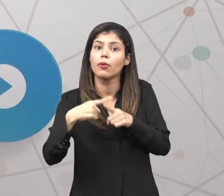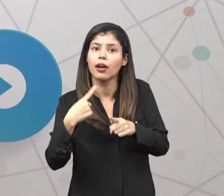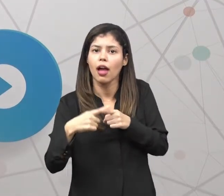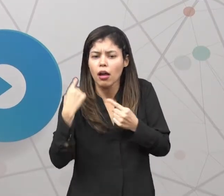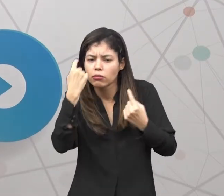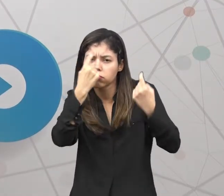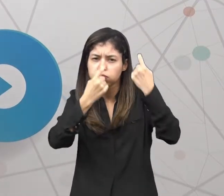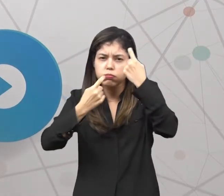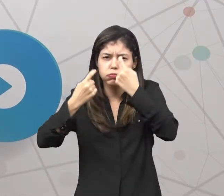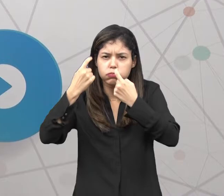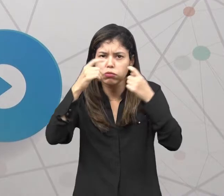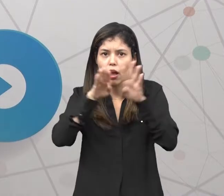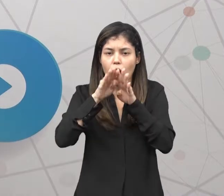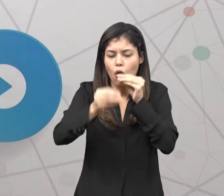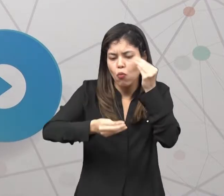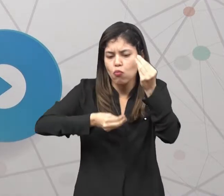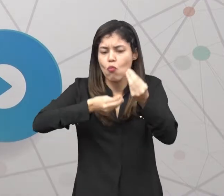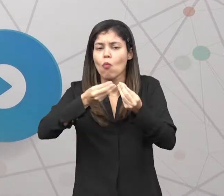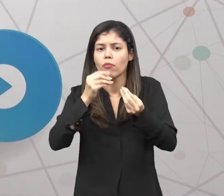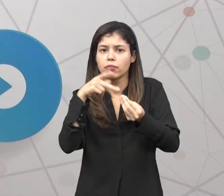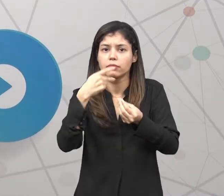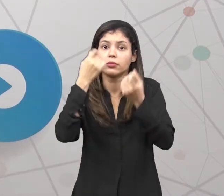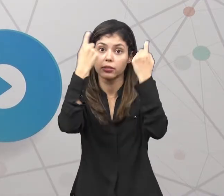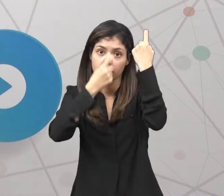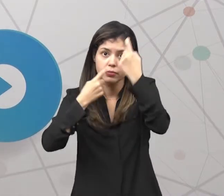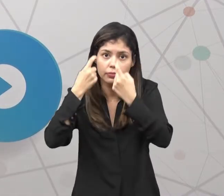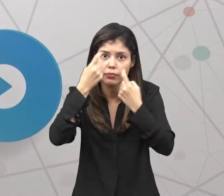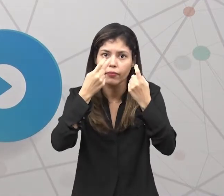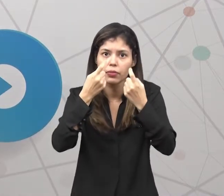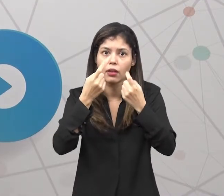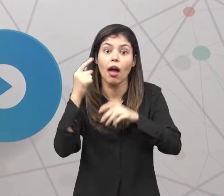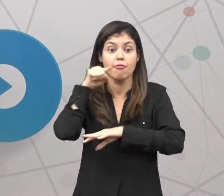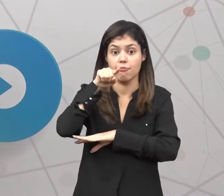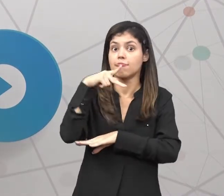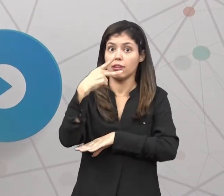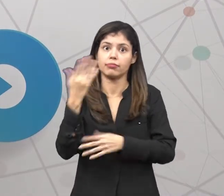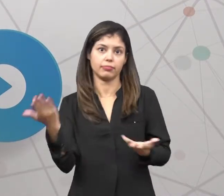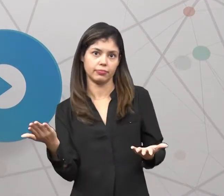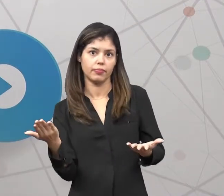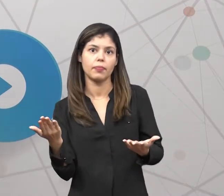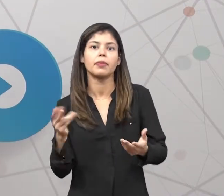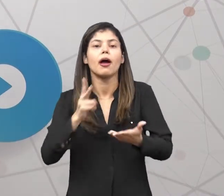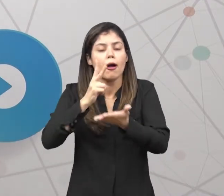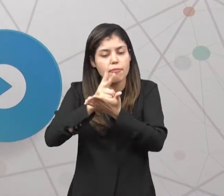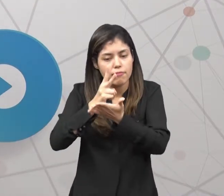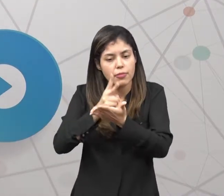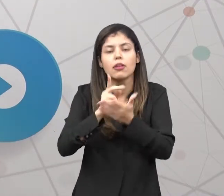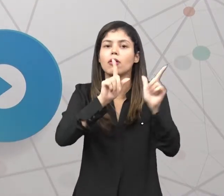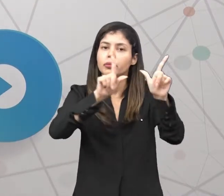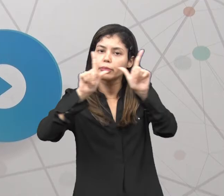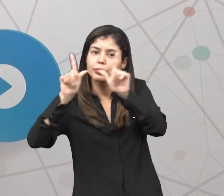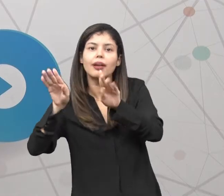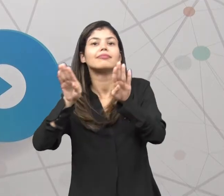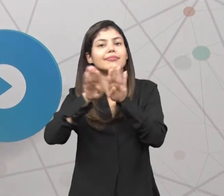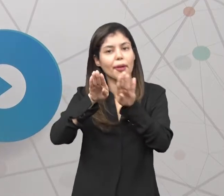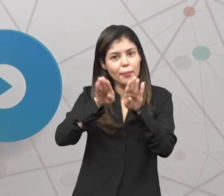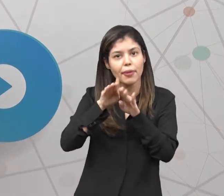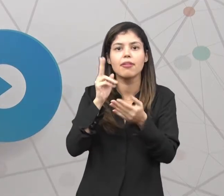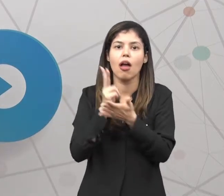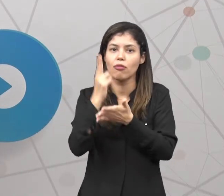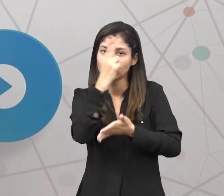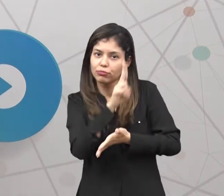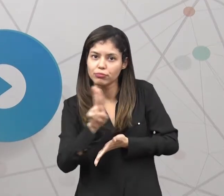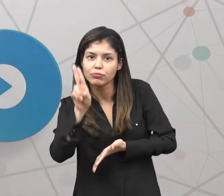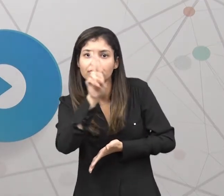sua expressão, o seu modo de ser, ele lhe acusa. Então na tirinha é muito usado essa